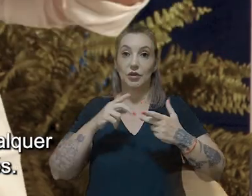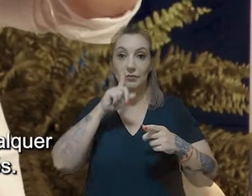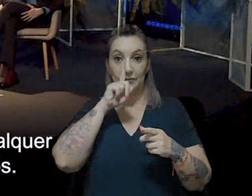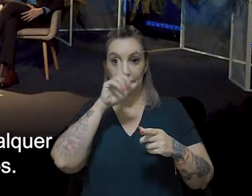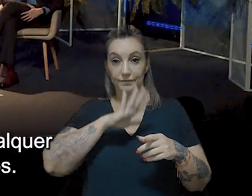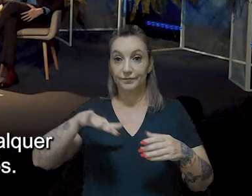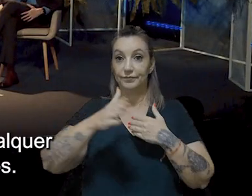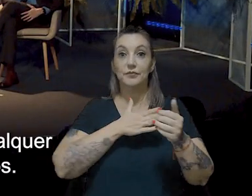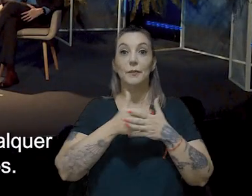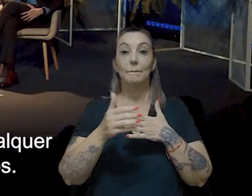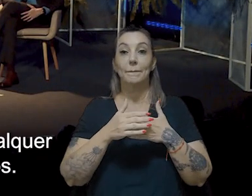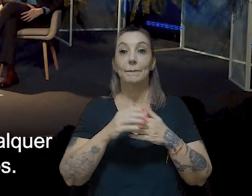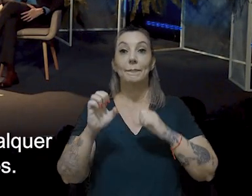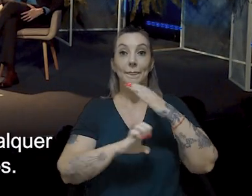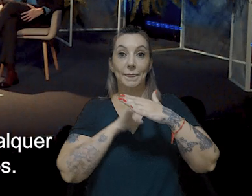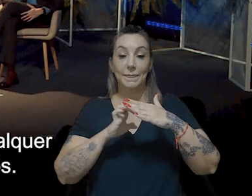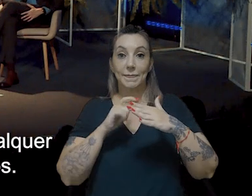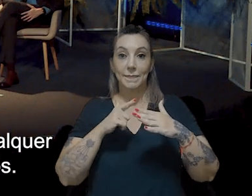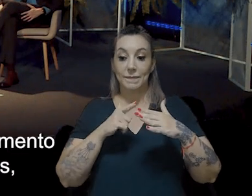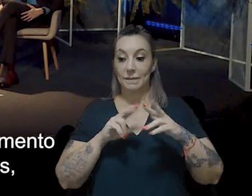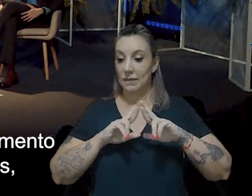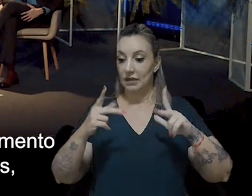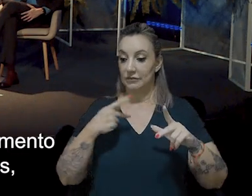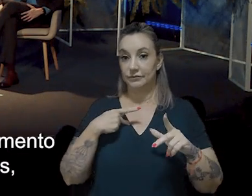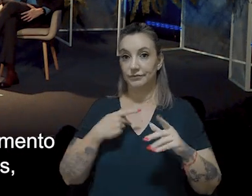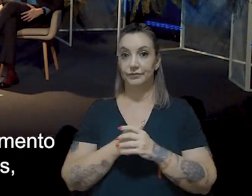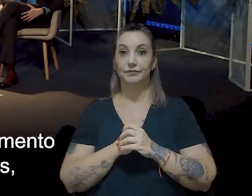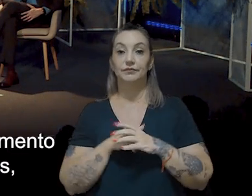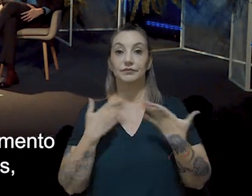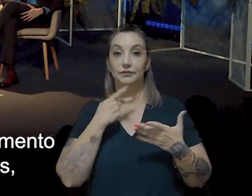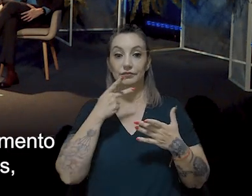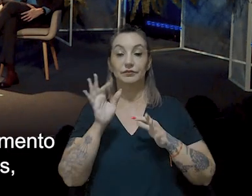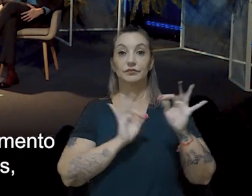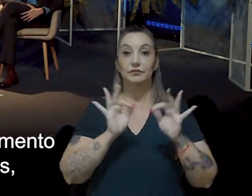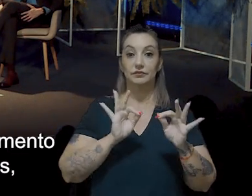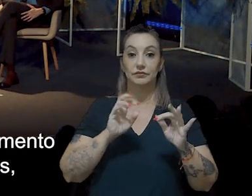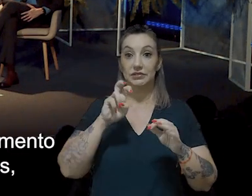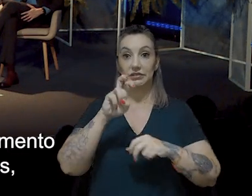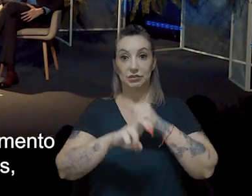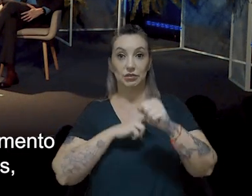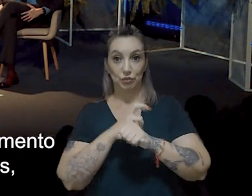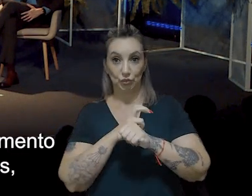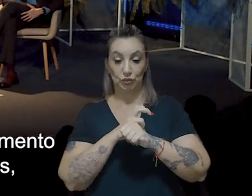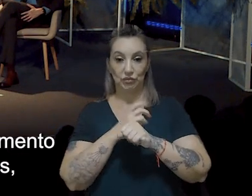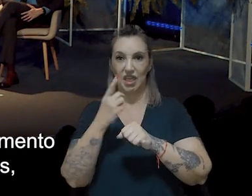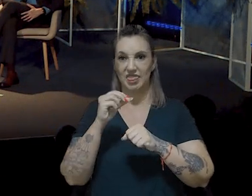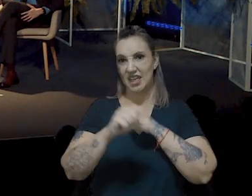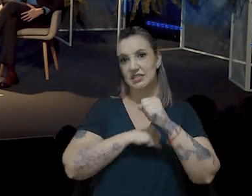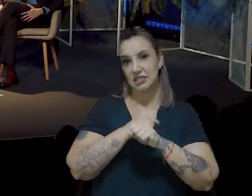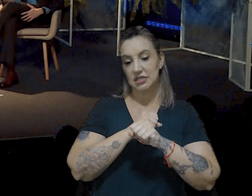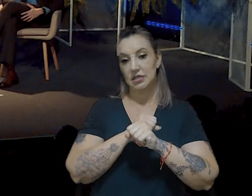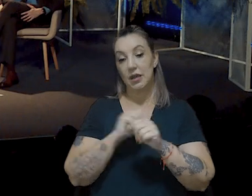riscos para qualquer indústria e não é diferente para nós então quando a gente fala de planejamento de 5 anos L 5 a 10